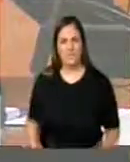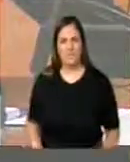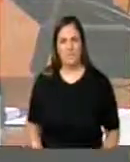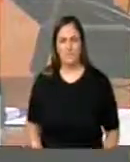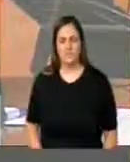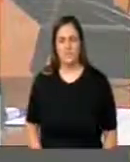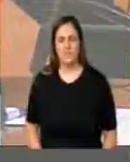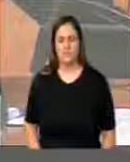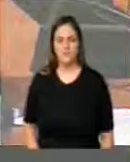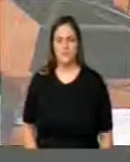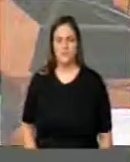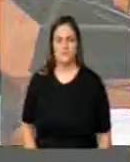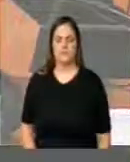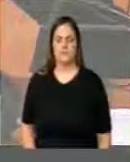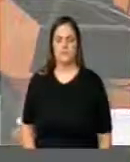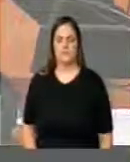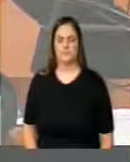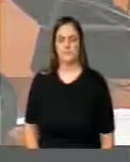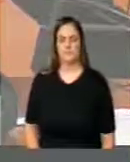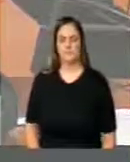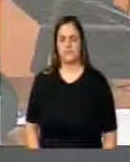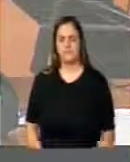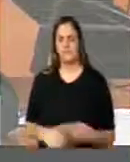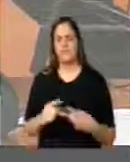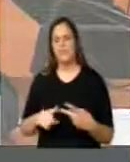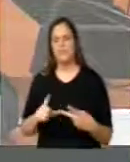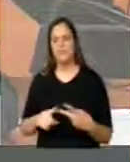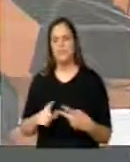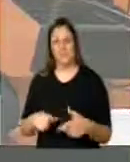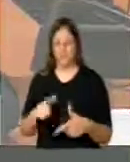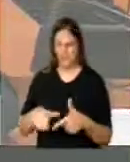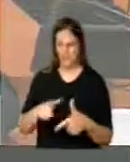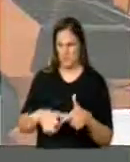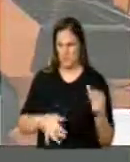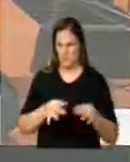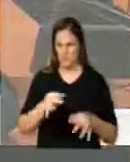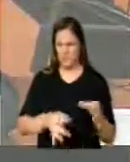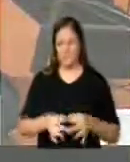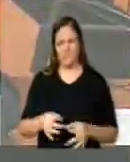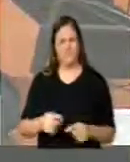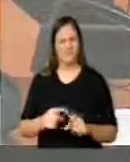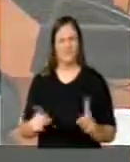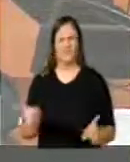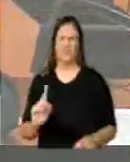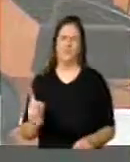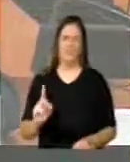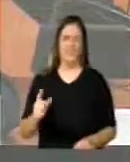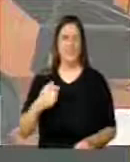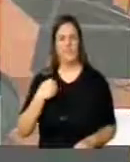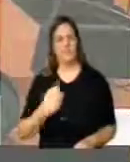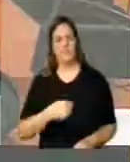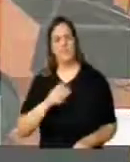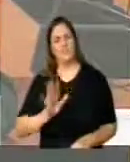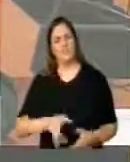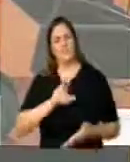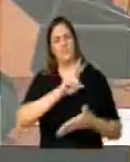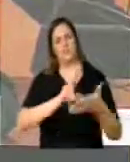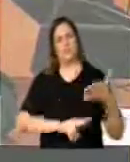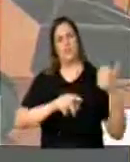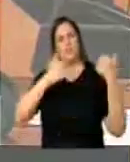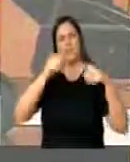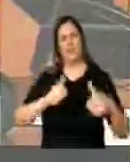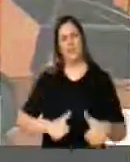isso. Segundo, a judicialização. Está dado, como dado que nós estamos analisando, a estratificação